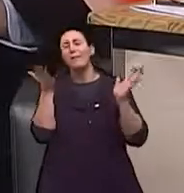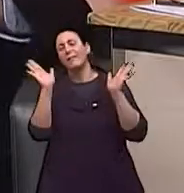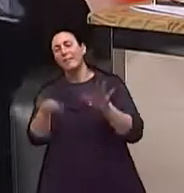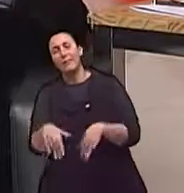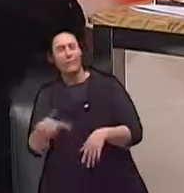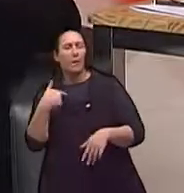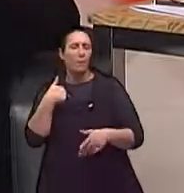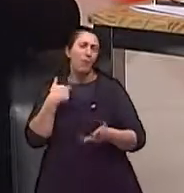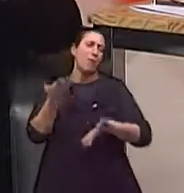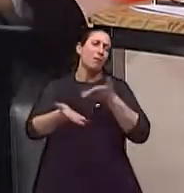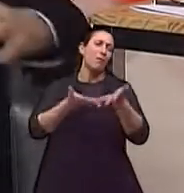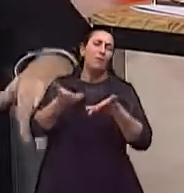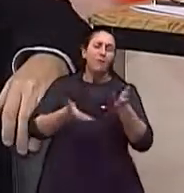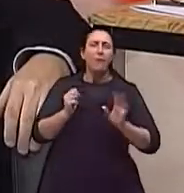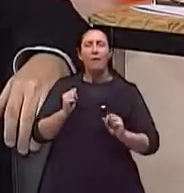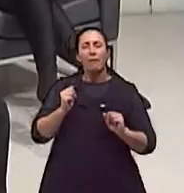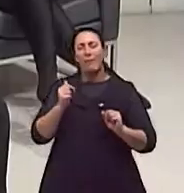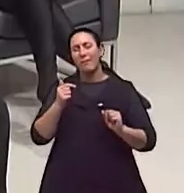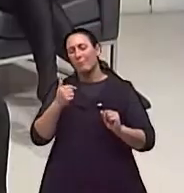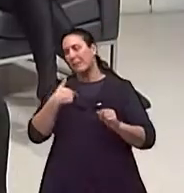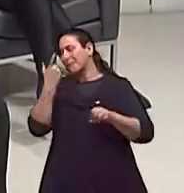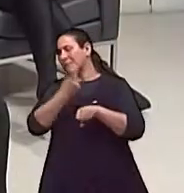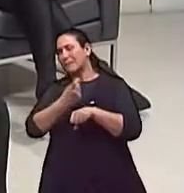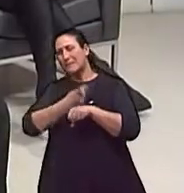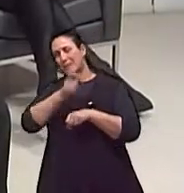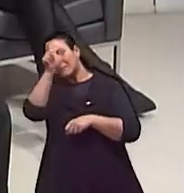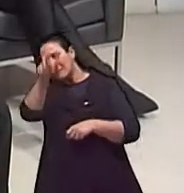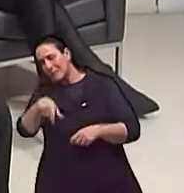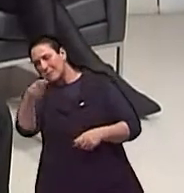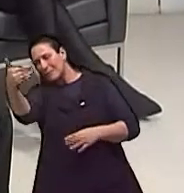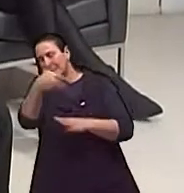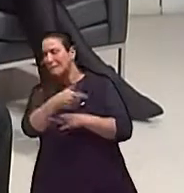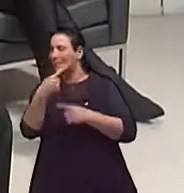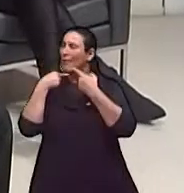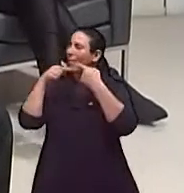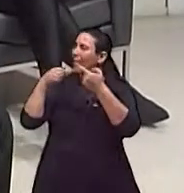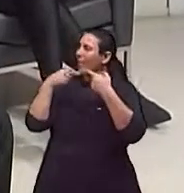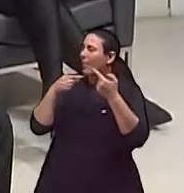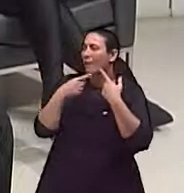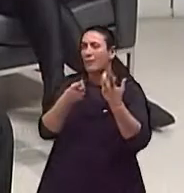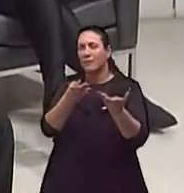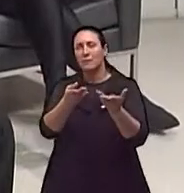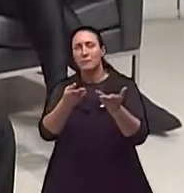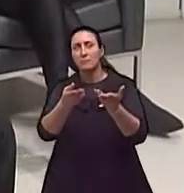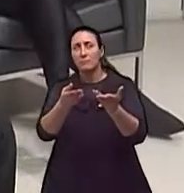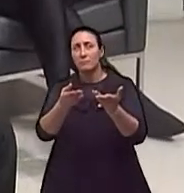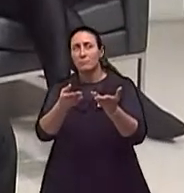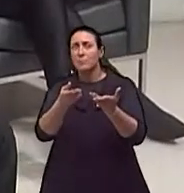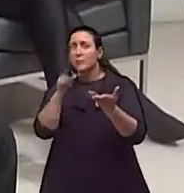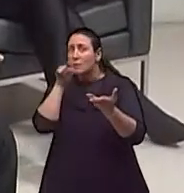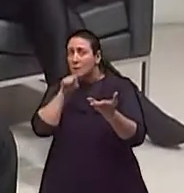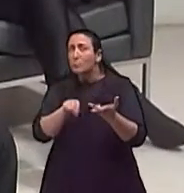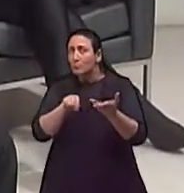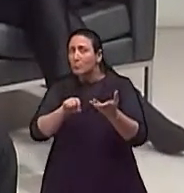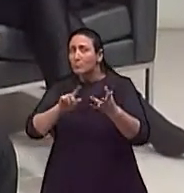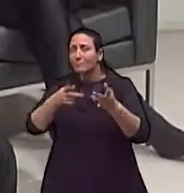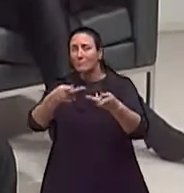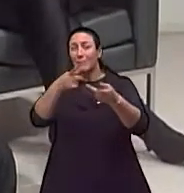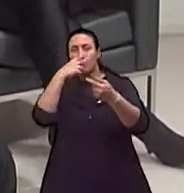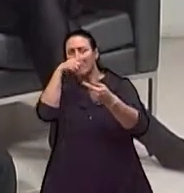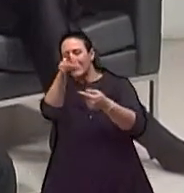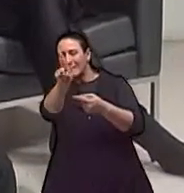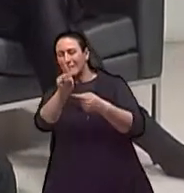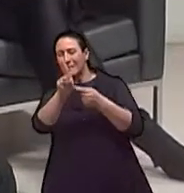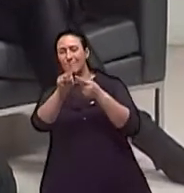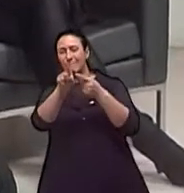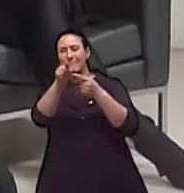atender lá vem aquele senhor com Tod aquelas queixas né então isso tudo se contagia nós temos que est